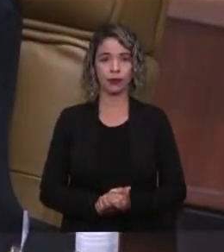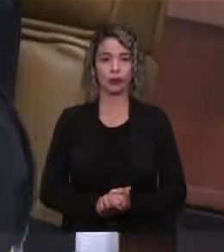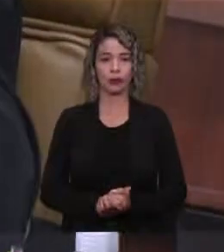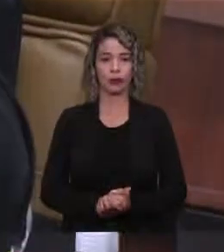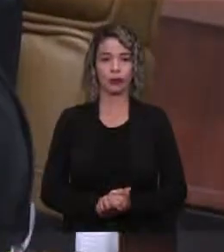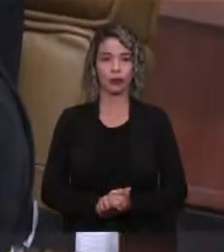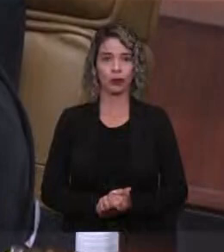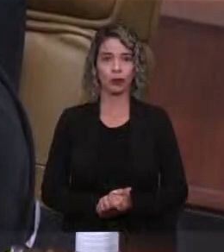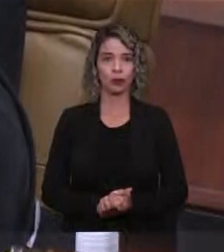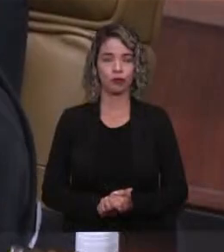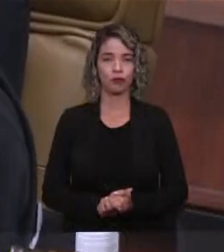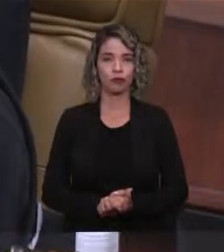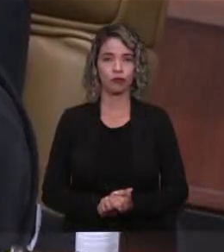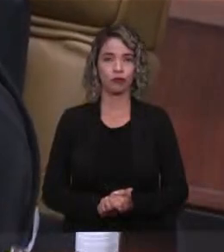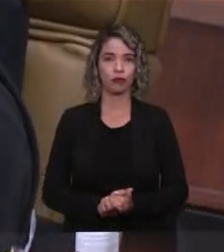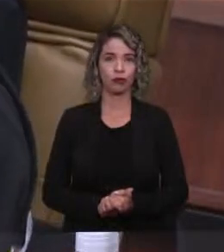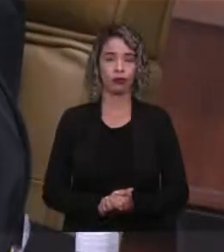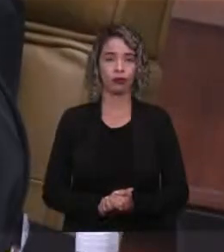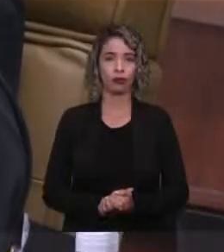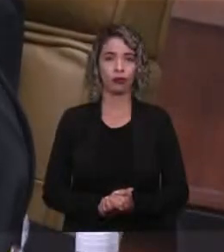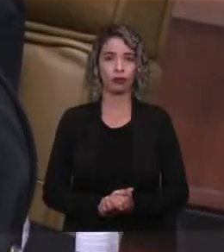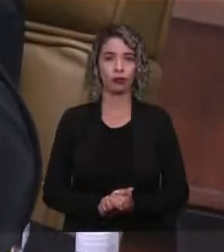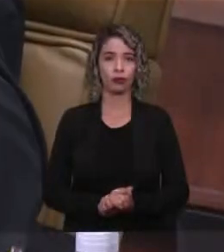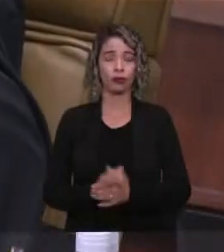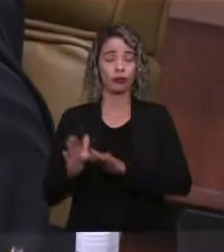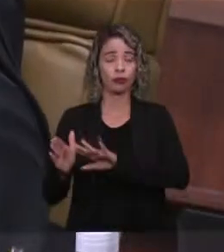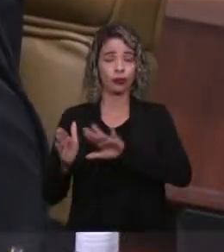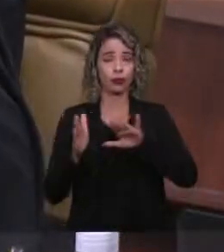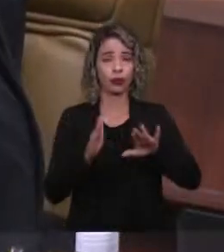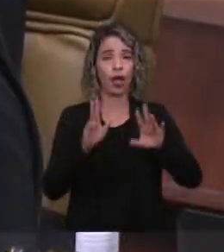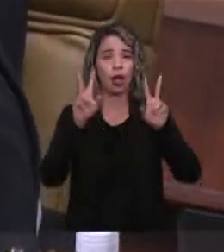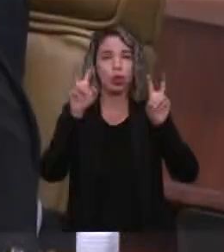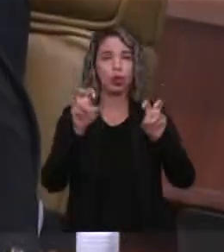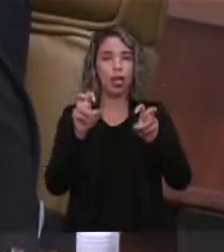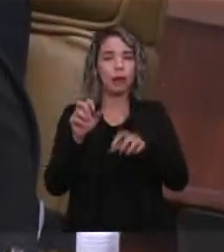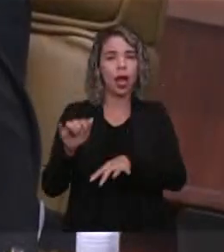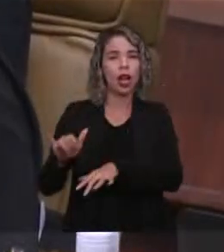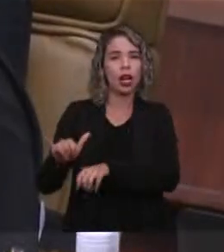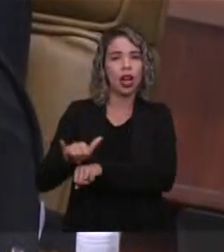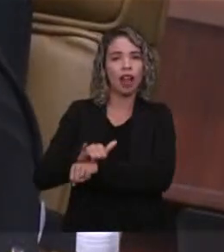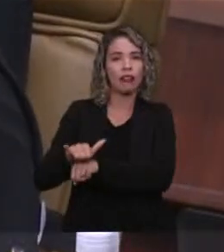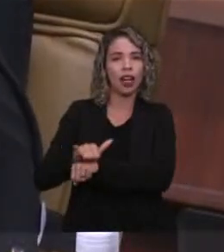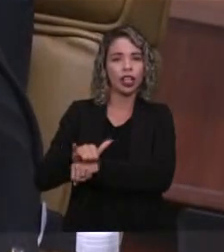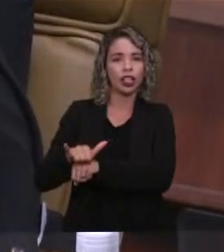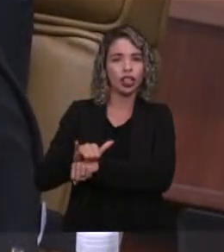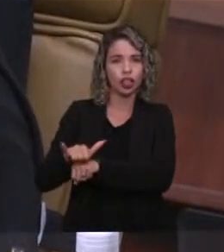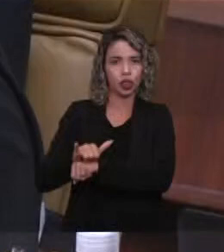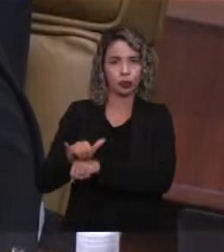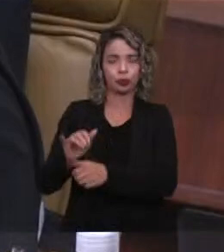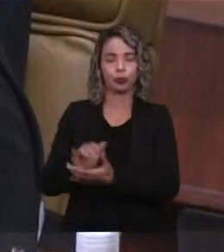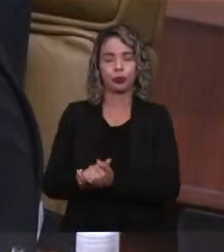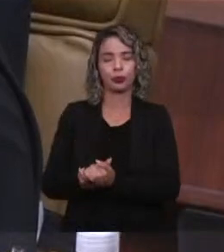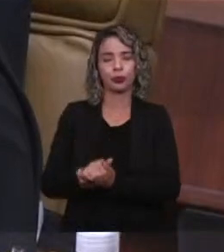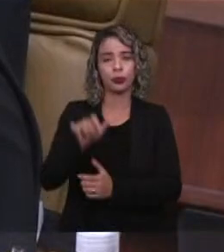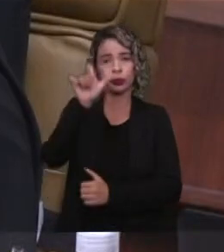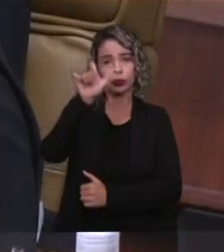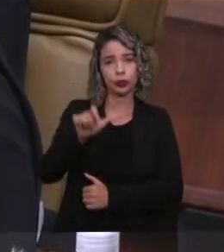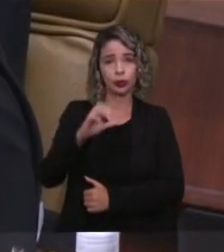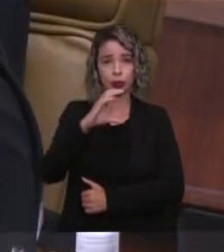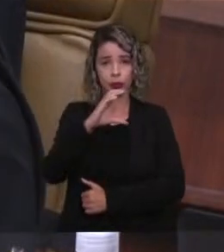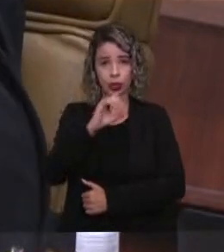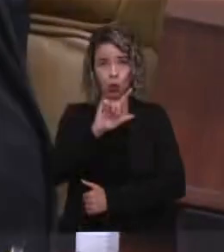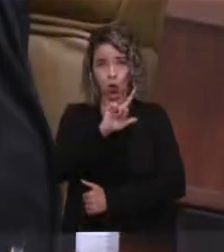No tocante à lavagem de dinheiro, os réus Fernando Collor de Mello